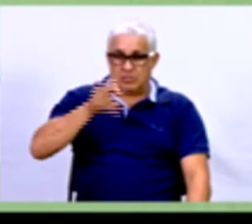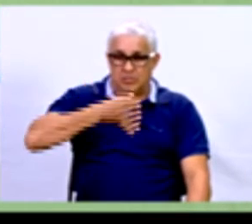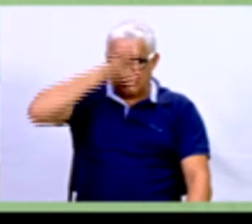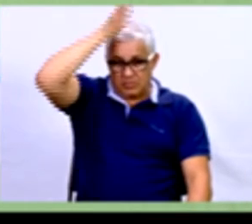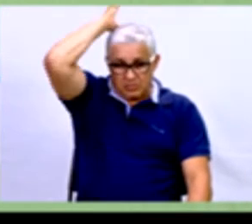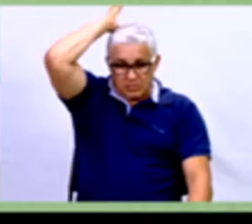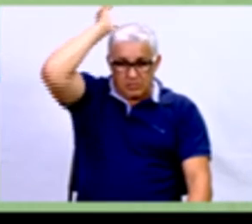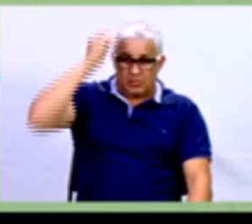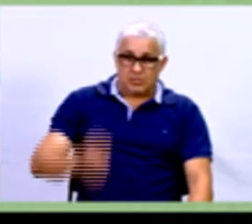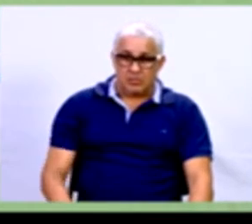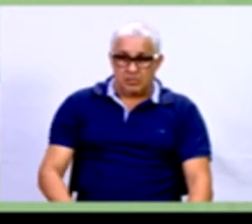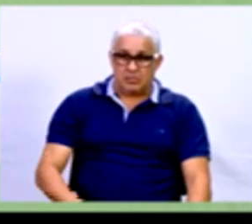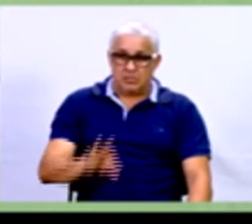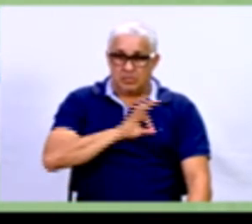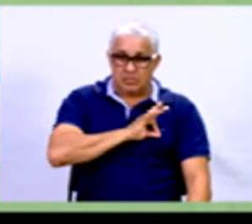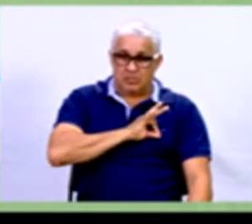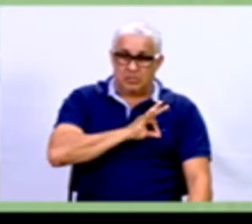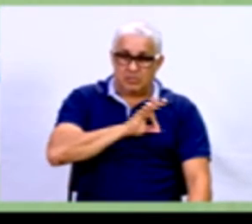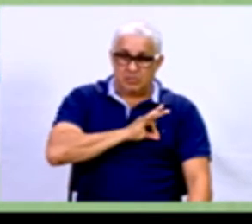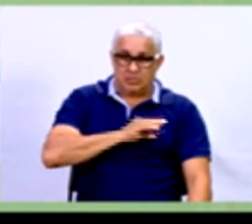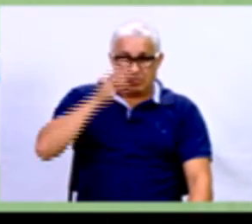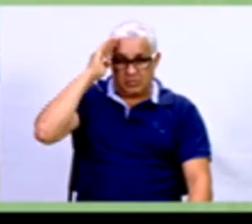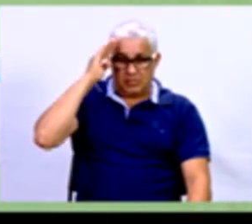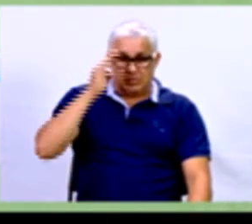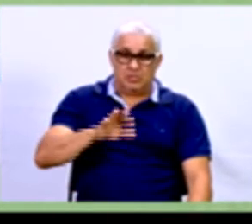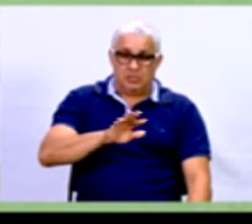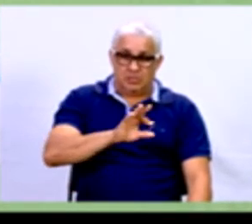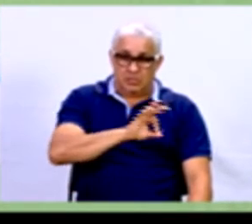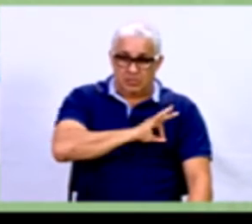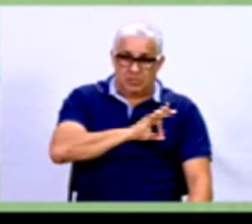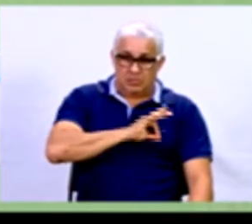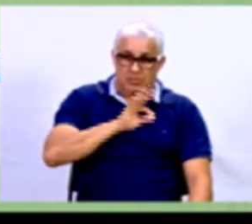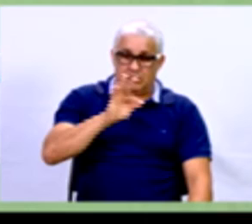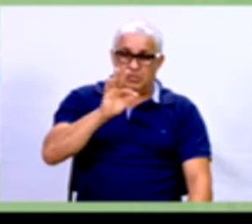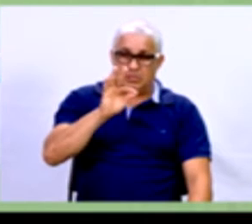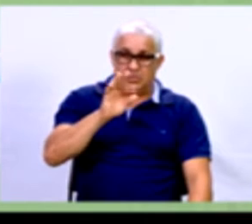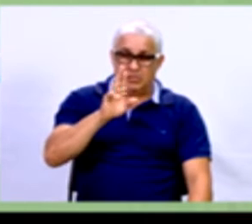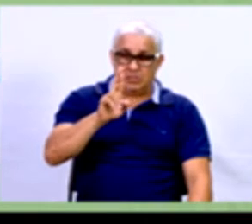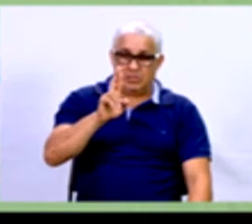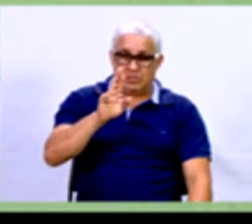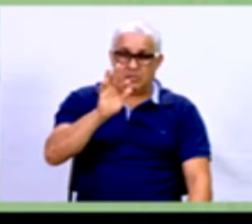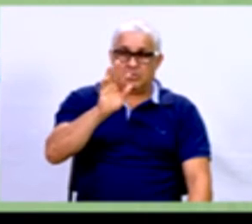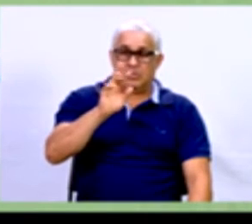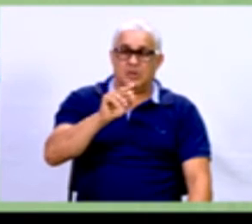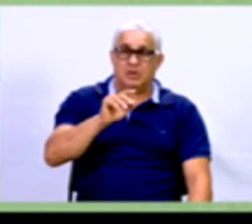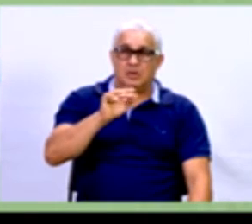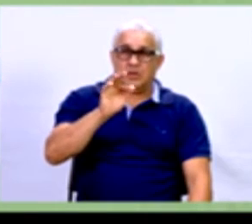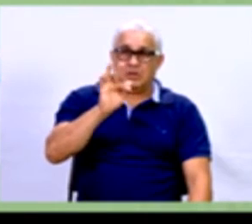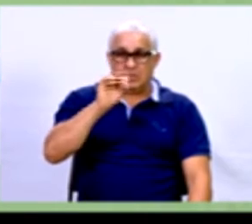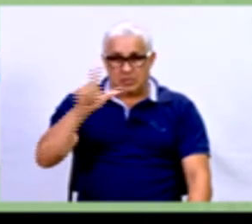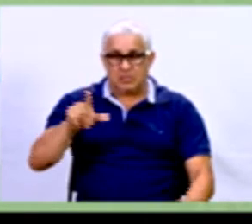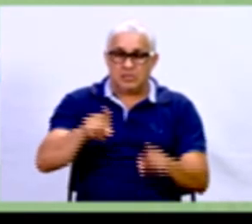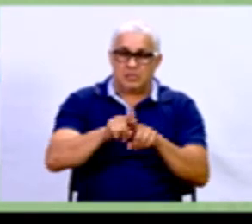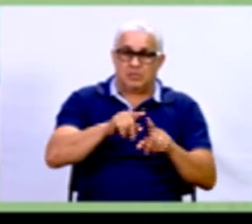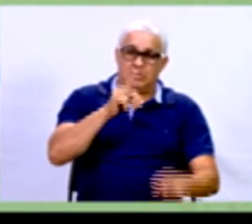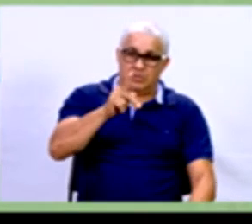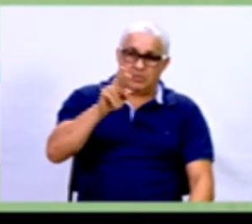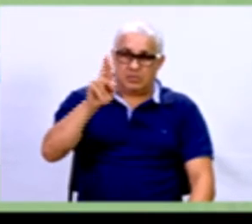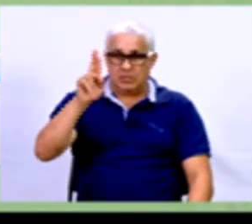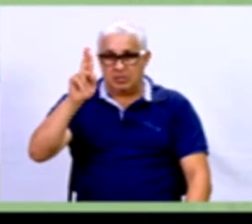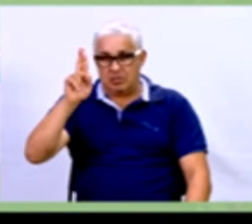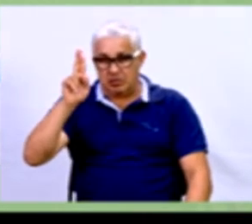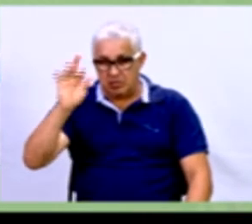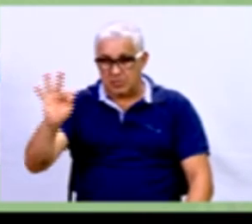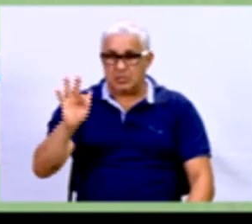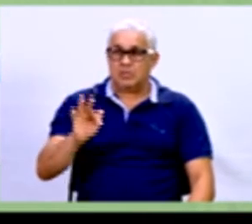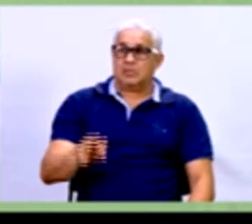Bombeiros, Polícia Militar, Polícia Rodoviária Federal e Polícia Rodoviária Estadual. Isso é uma questão que